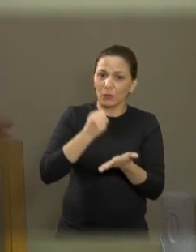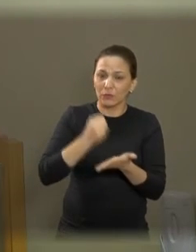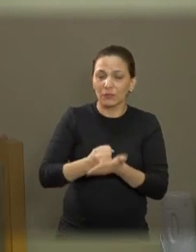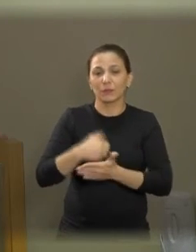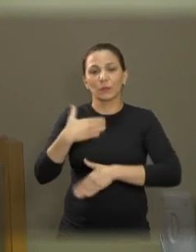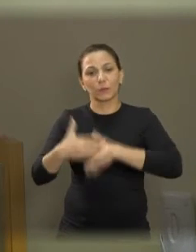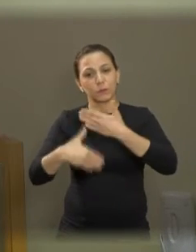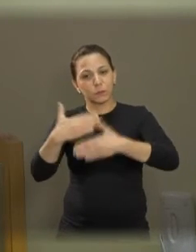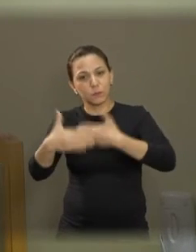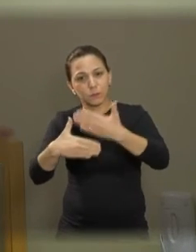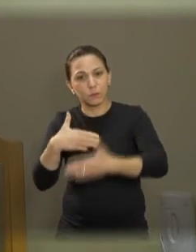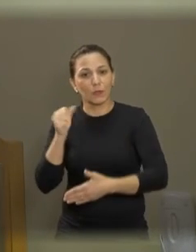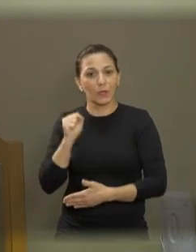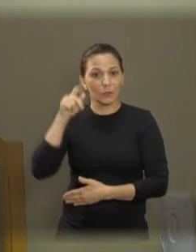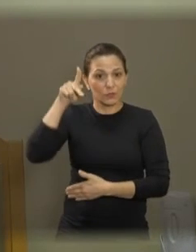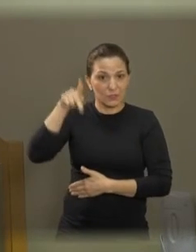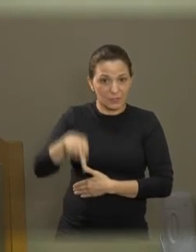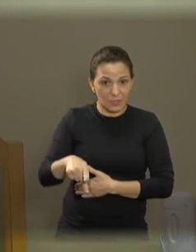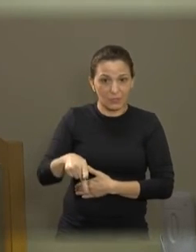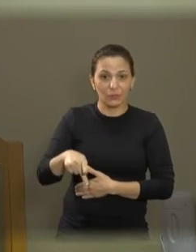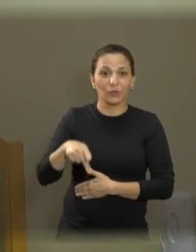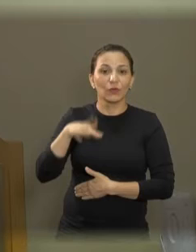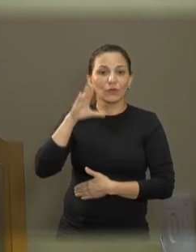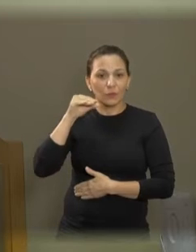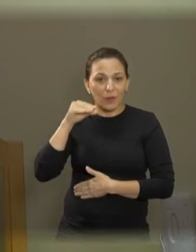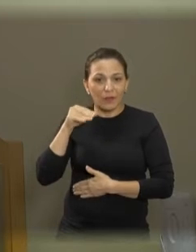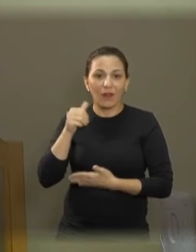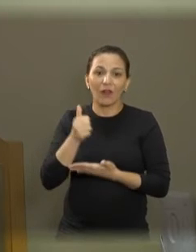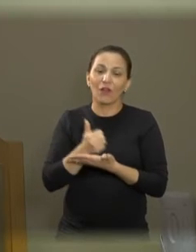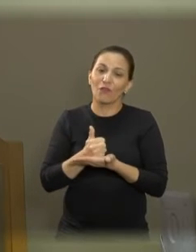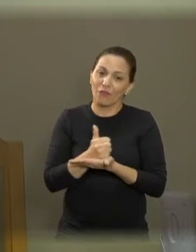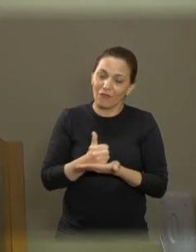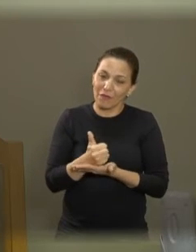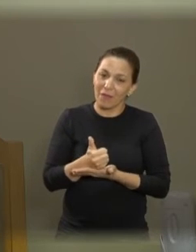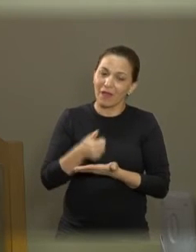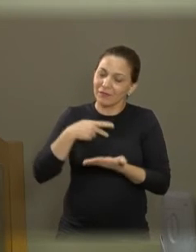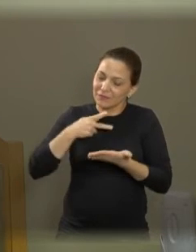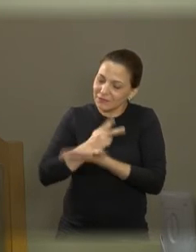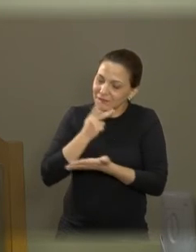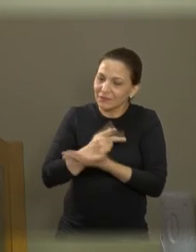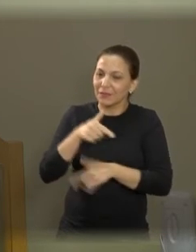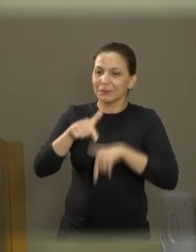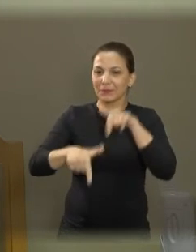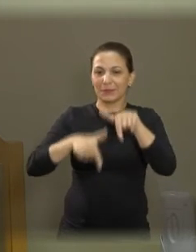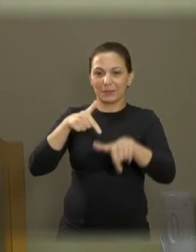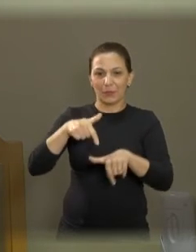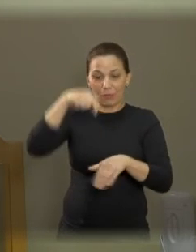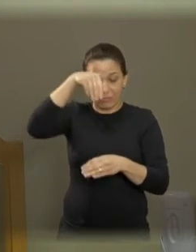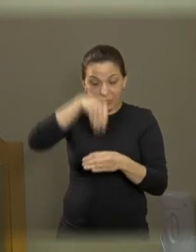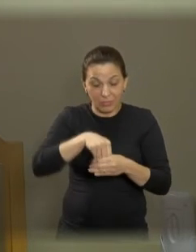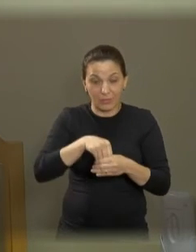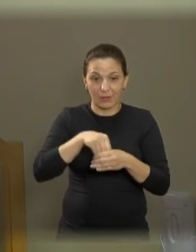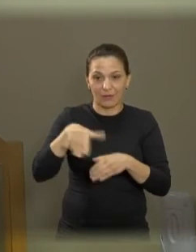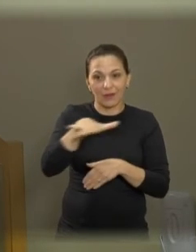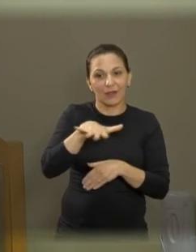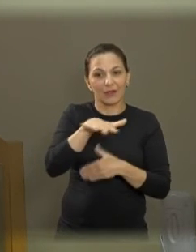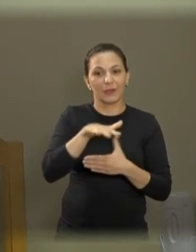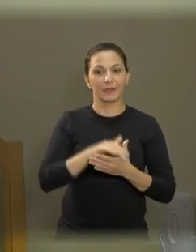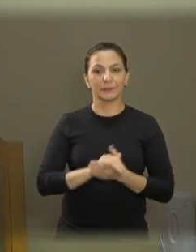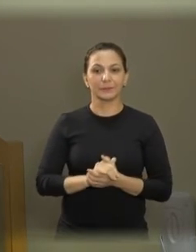foi até aposentar como funcionário de uma farmácia. Né? Então,